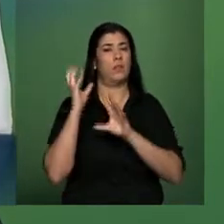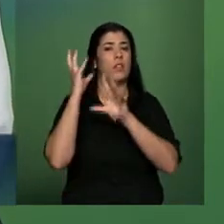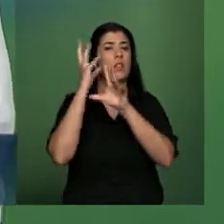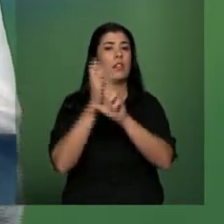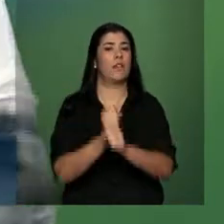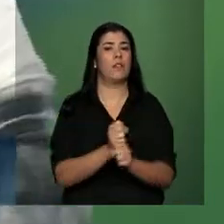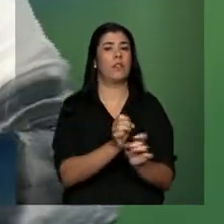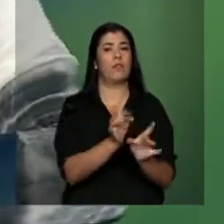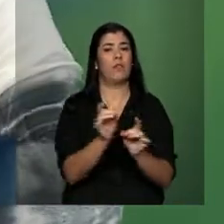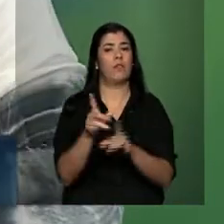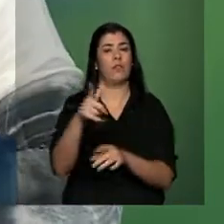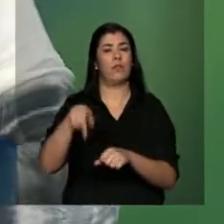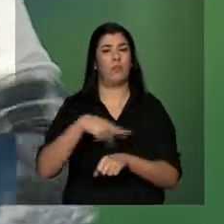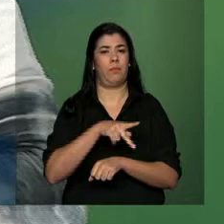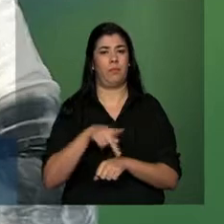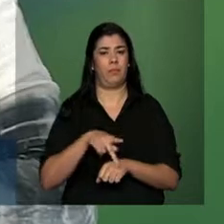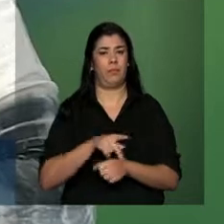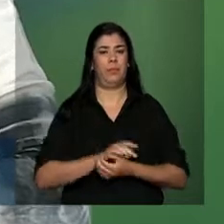exportações brasileiras.